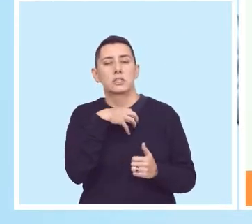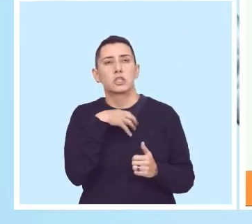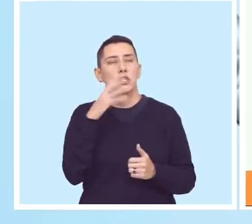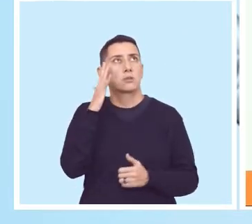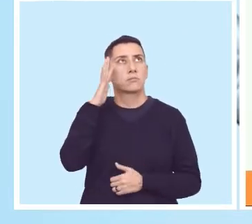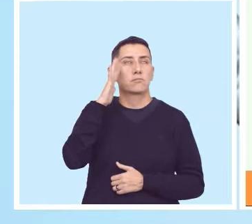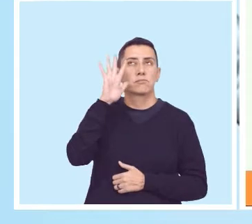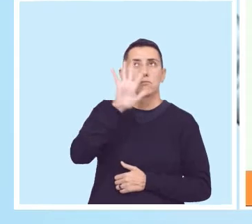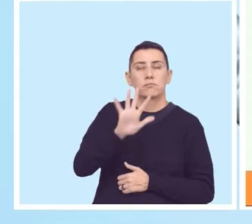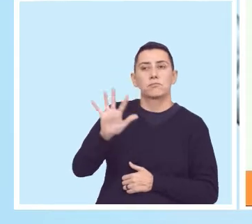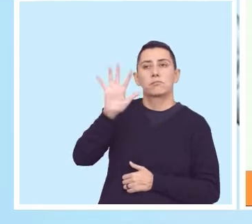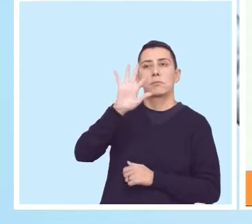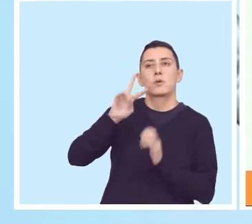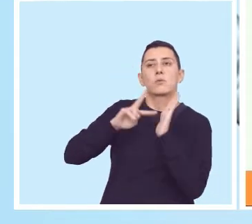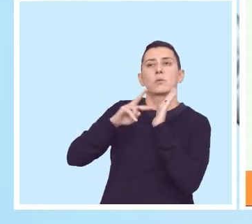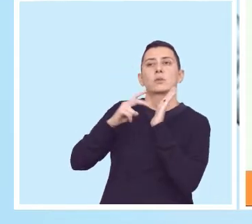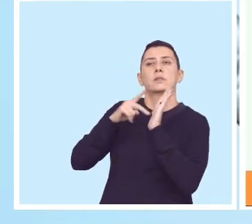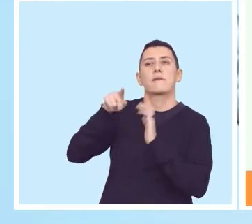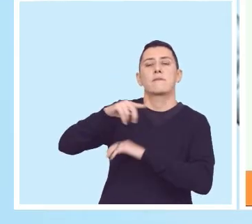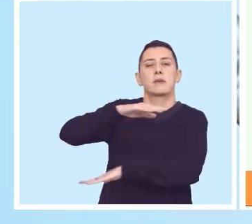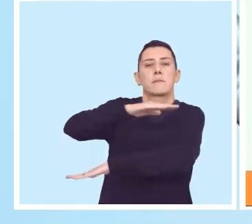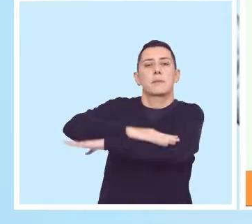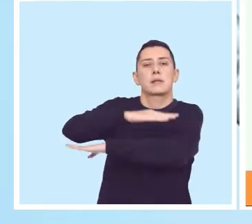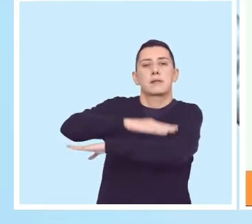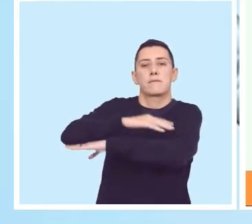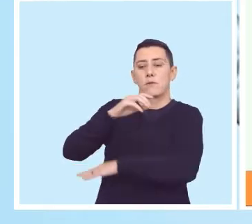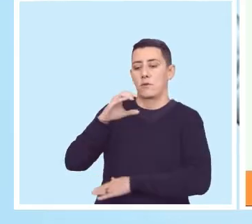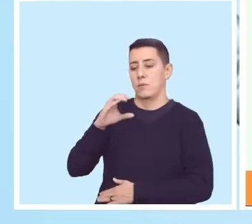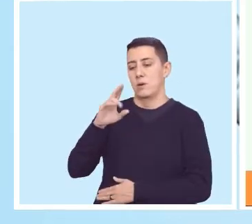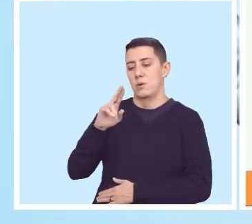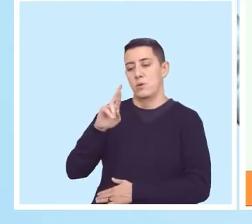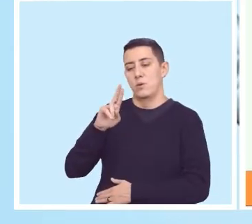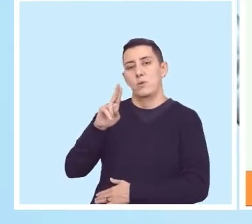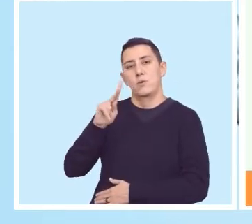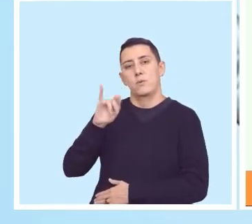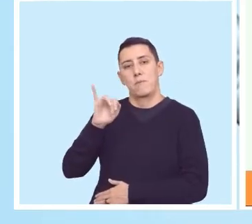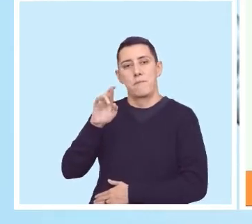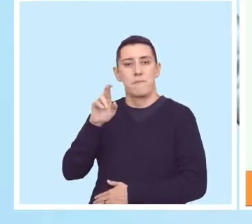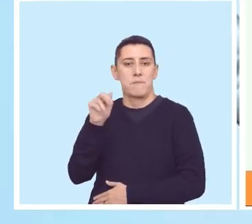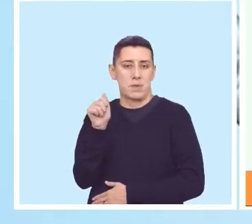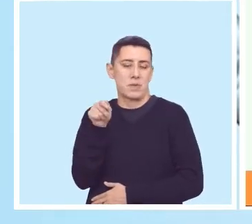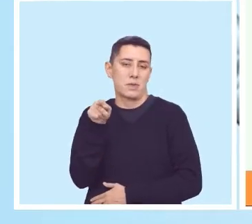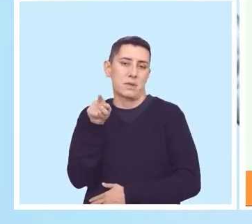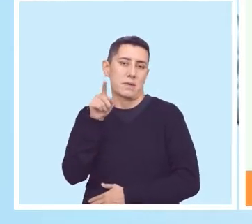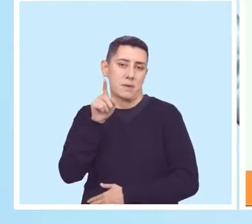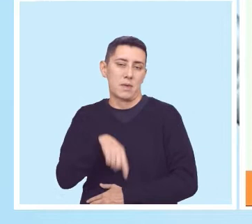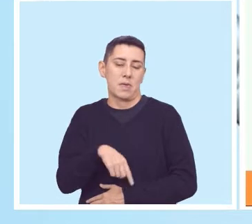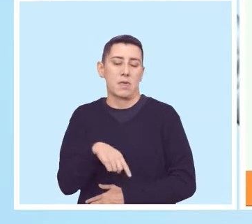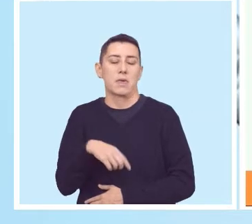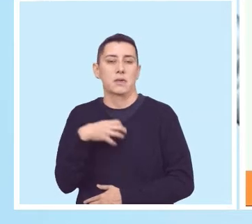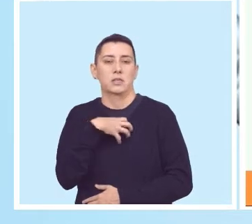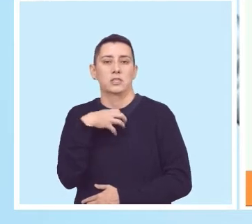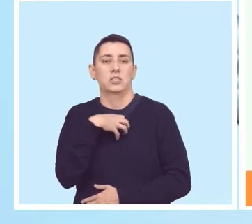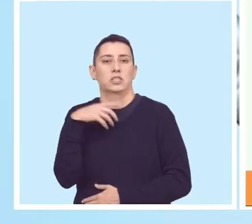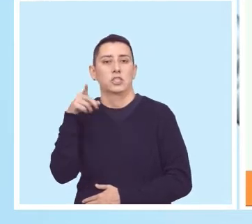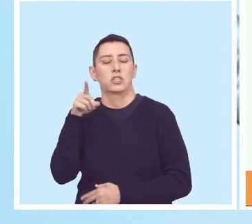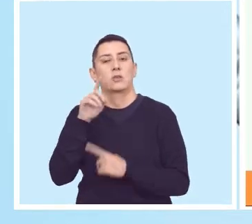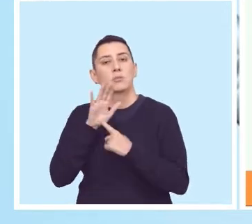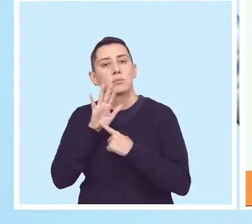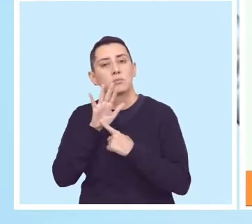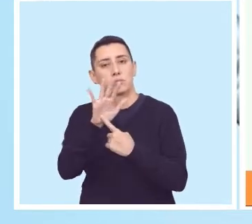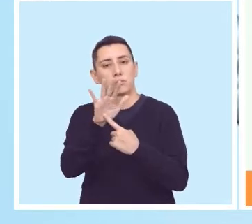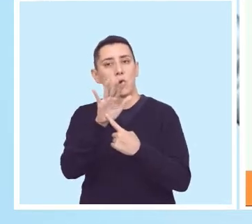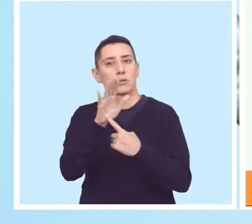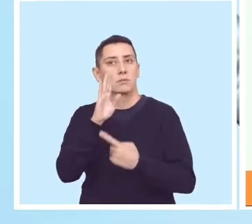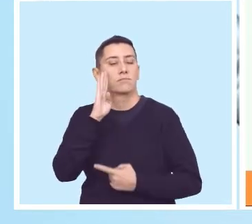que é a plataforma Curupira, né? Então, a história lá do menos é mais, e essa figura aqui é exatamente essa a